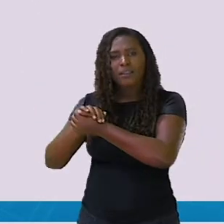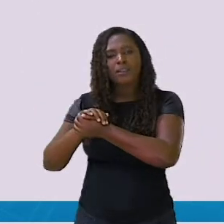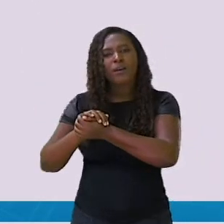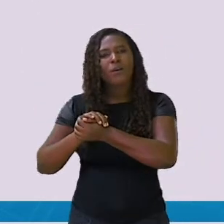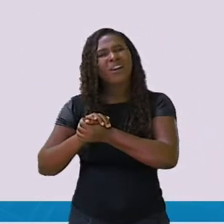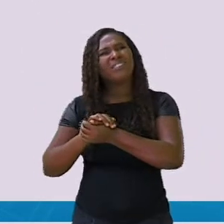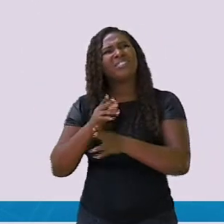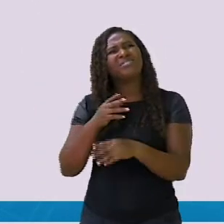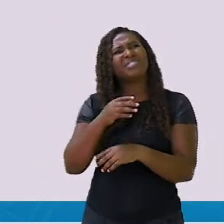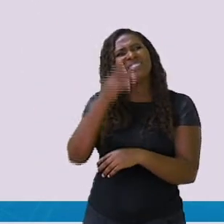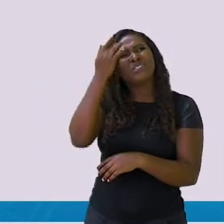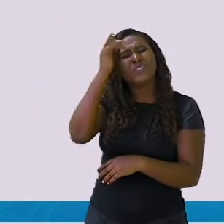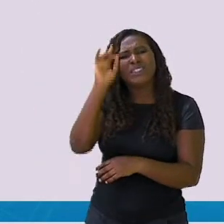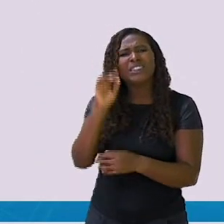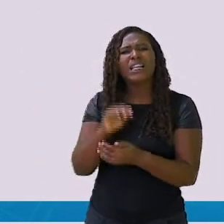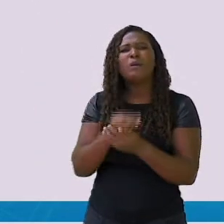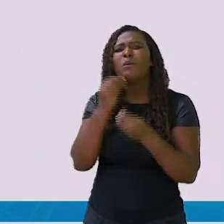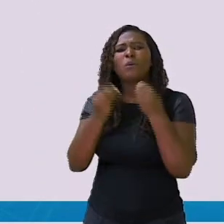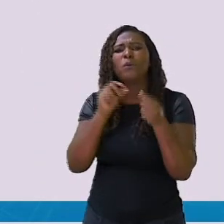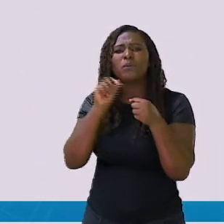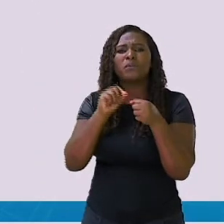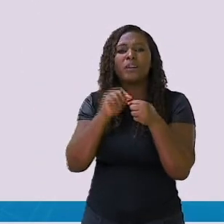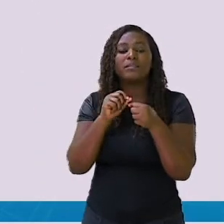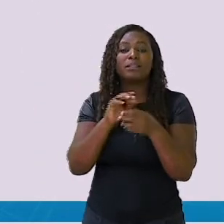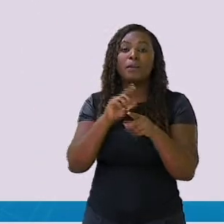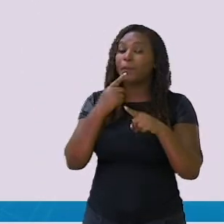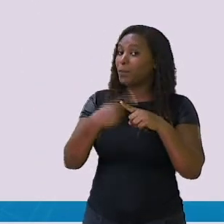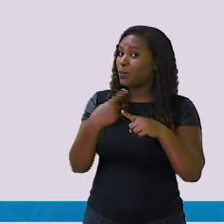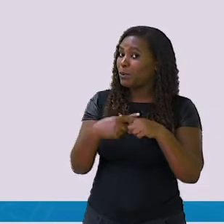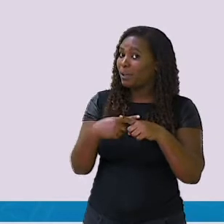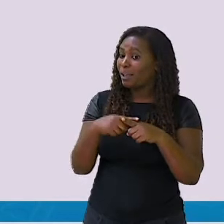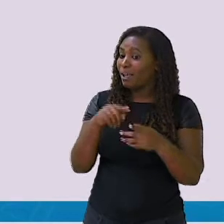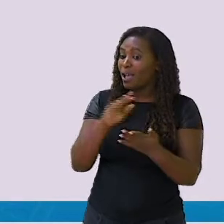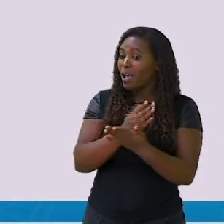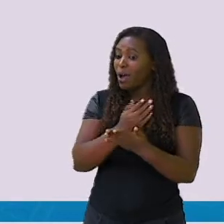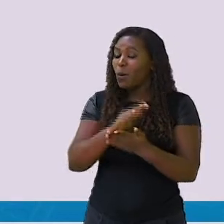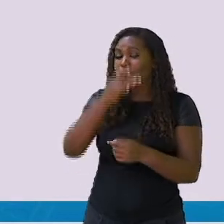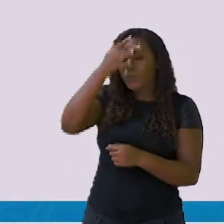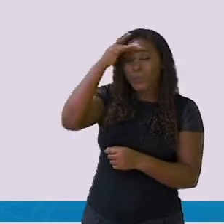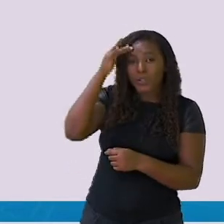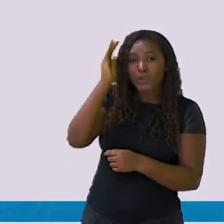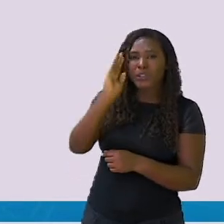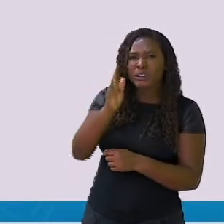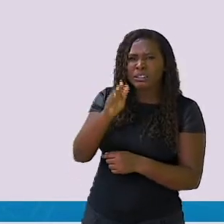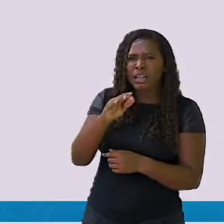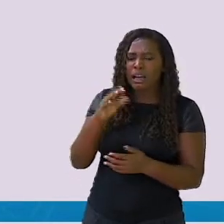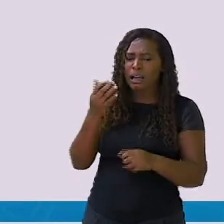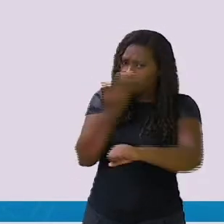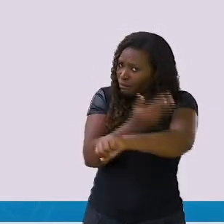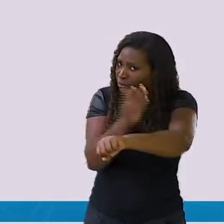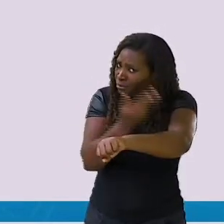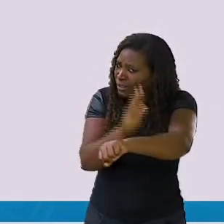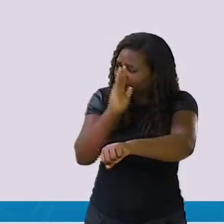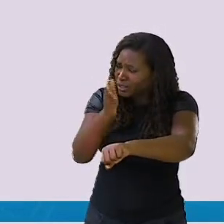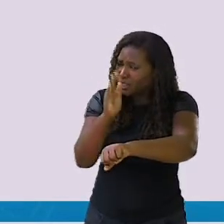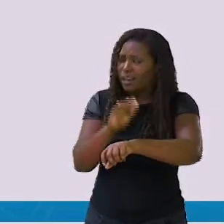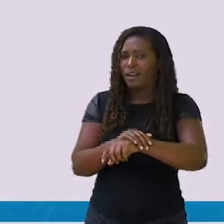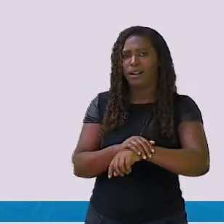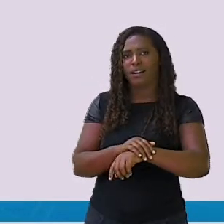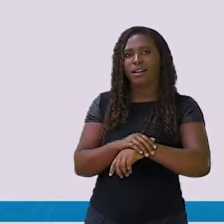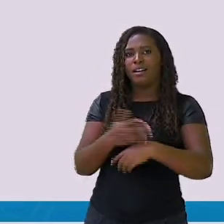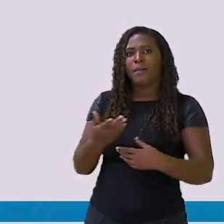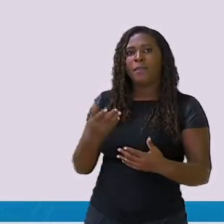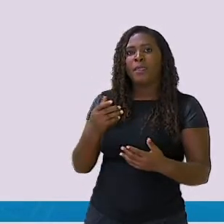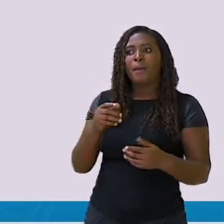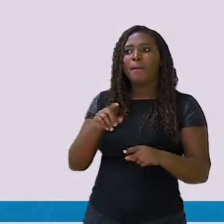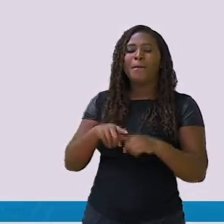mapa mental em formato de resumo, ele é mais utilizado por quem não tem muito tempo para fazer mapas mentais